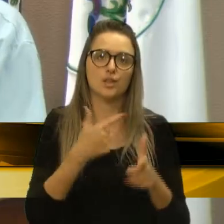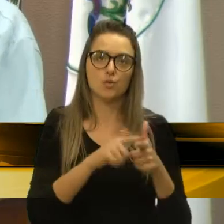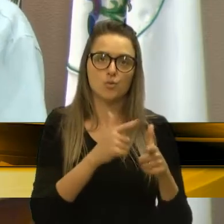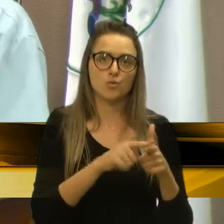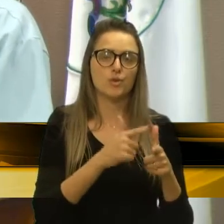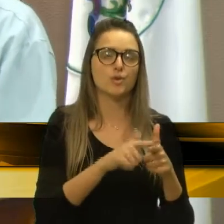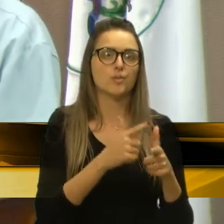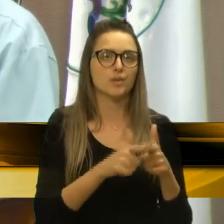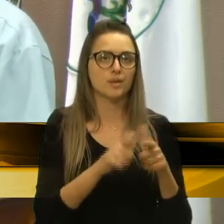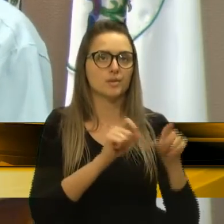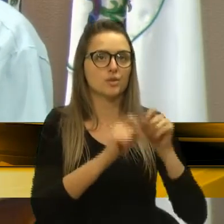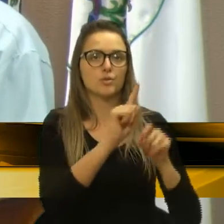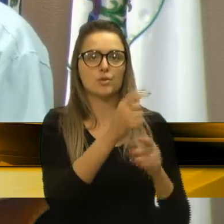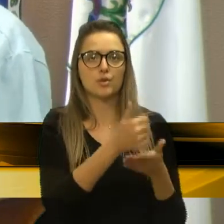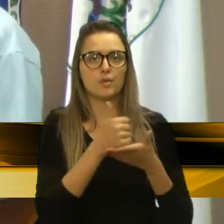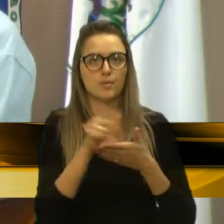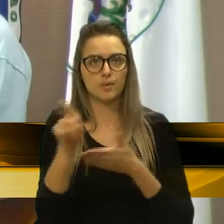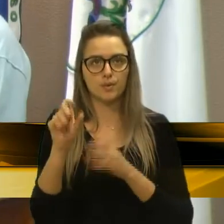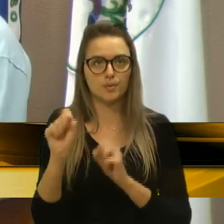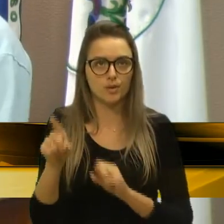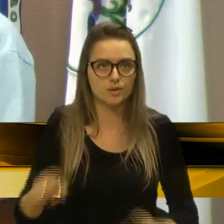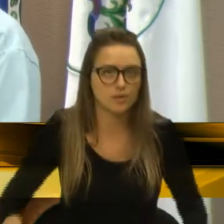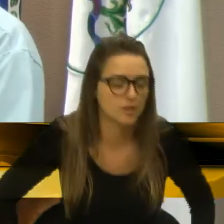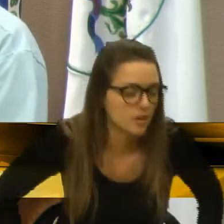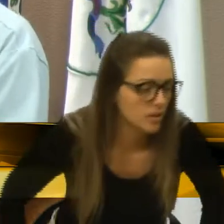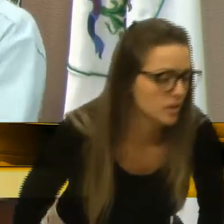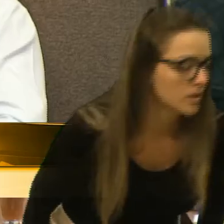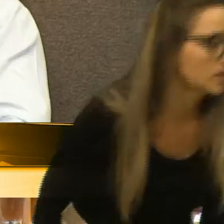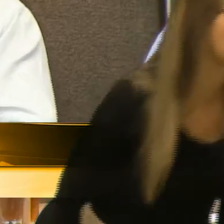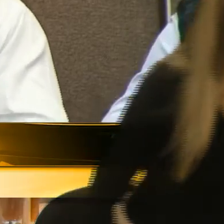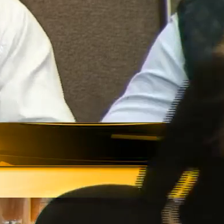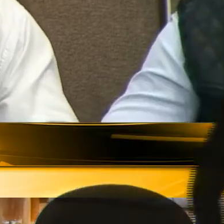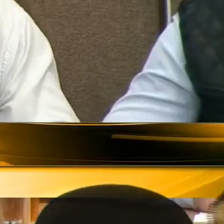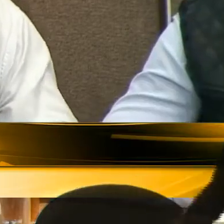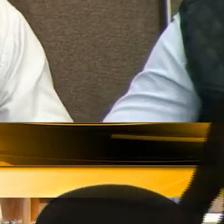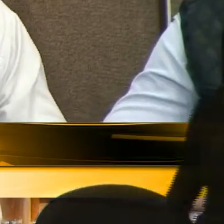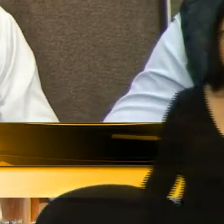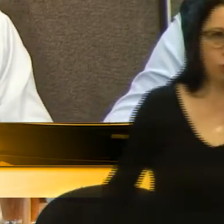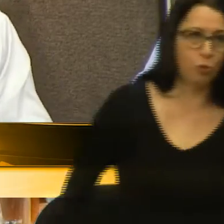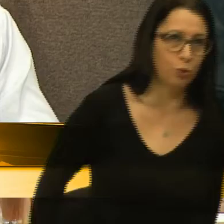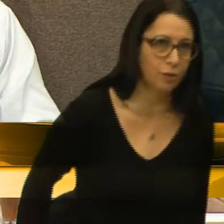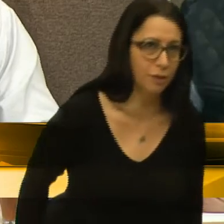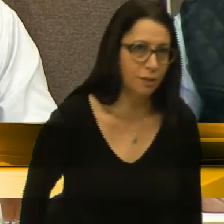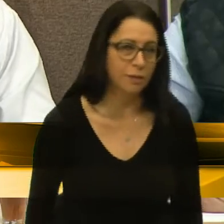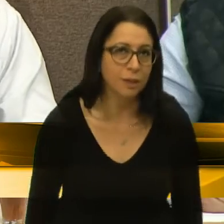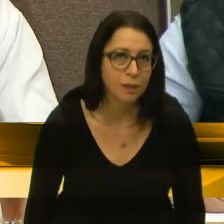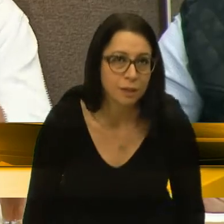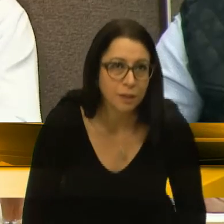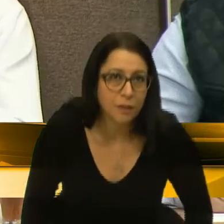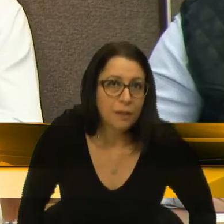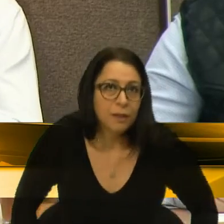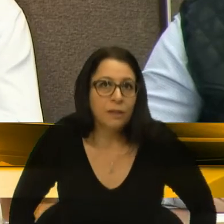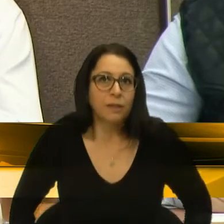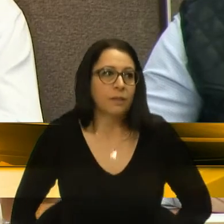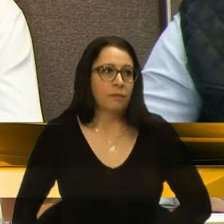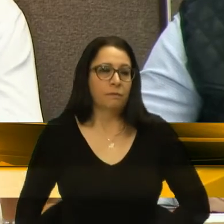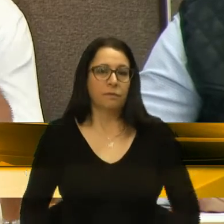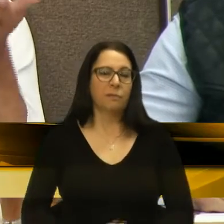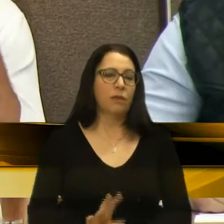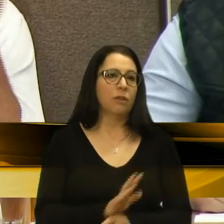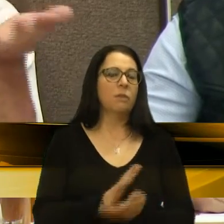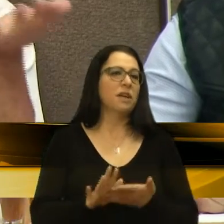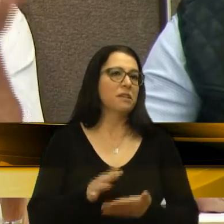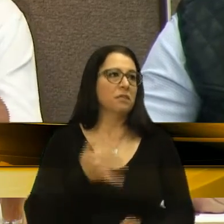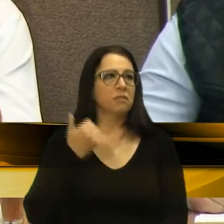segundo as operadoras só parte do empregador bandeira mais uma vez ele parabenizou pelo trabalho do senhor vem fazendo tanto na telefonia